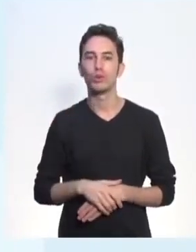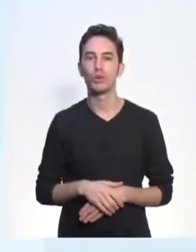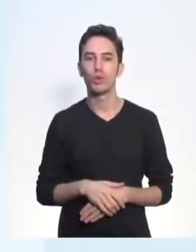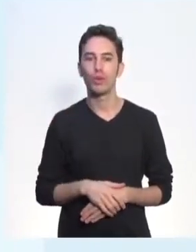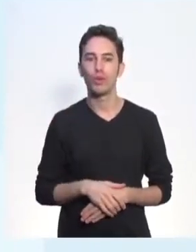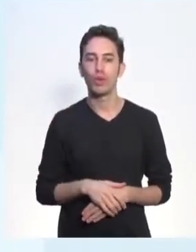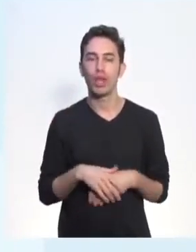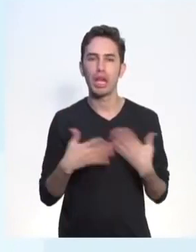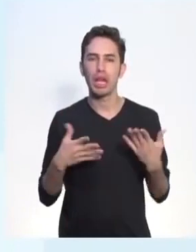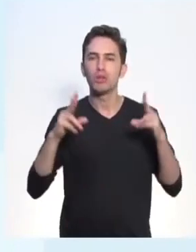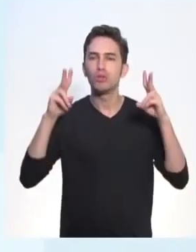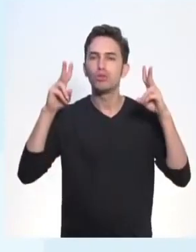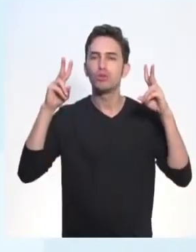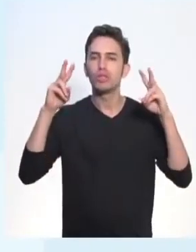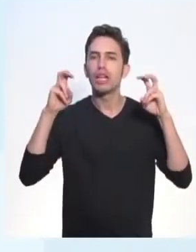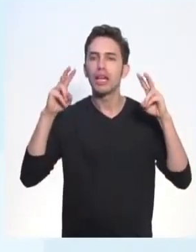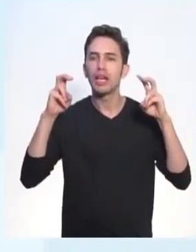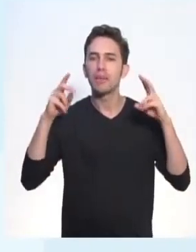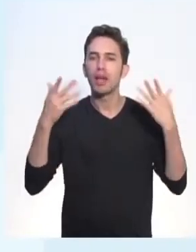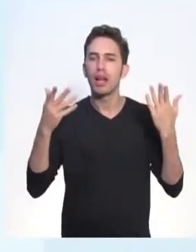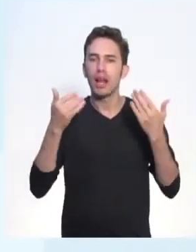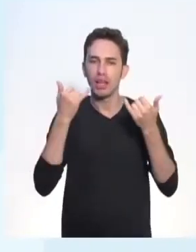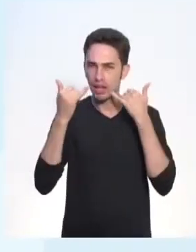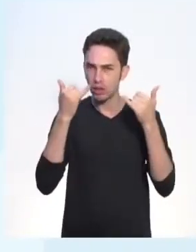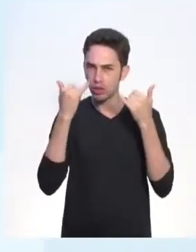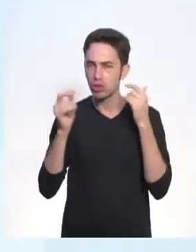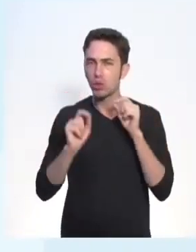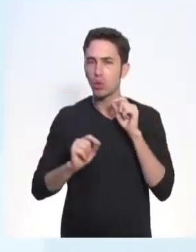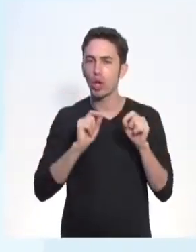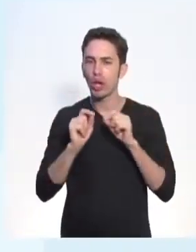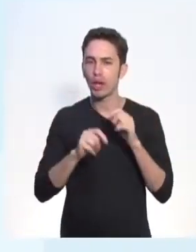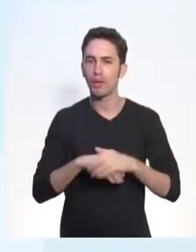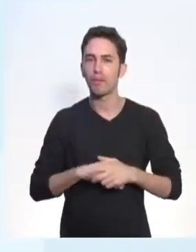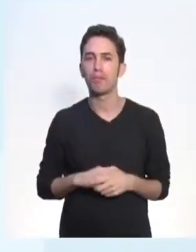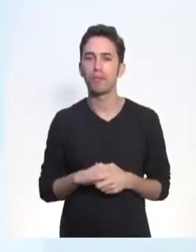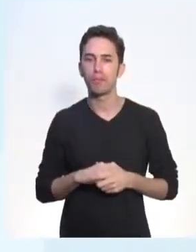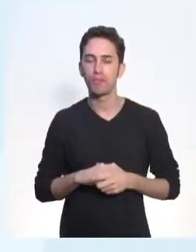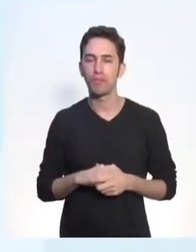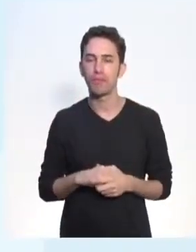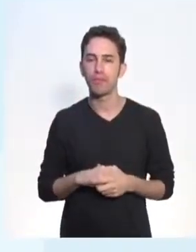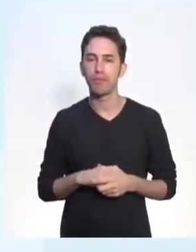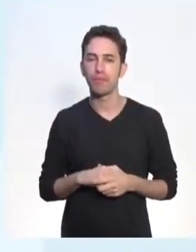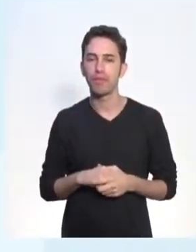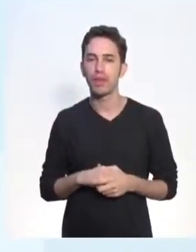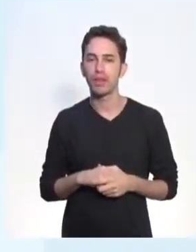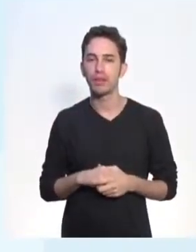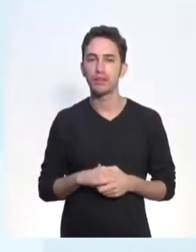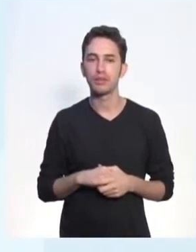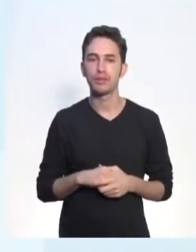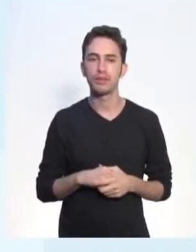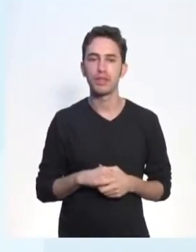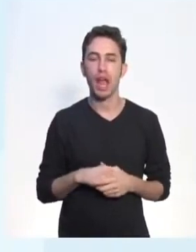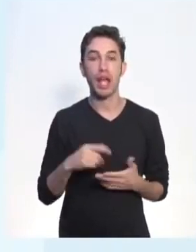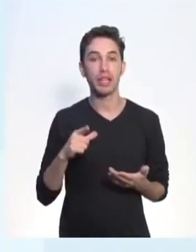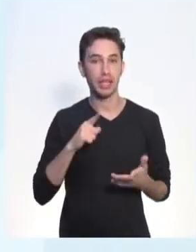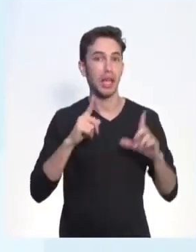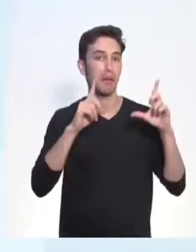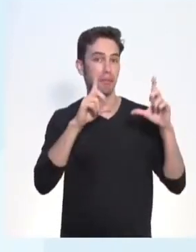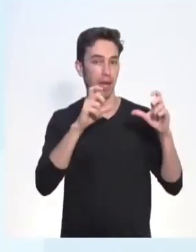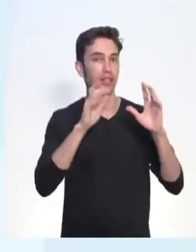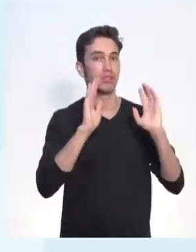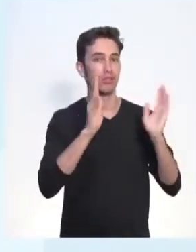Qual temática será abordada na notícia? Então, nós já pegamos aí, nós já temos a